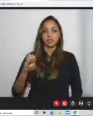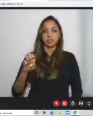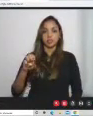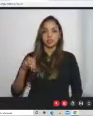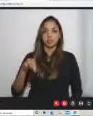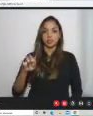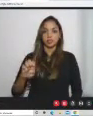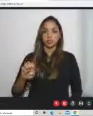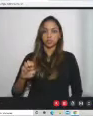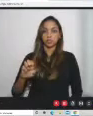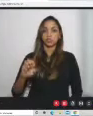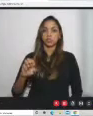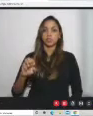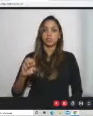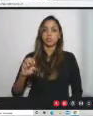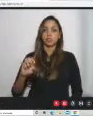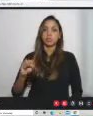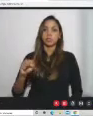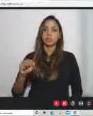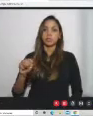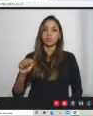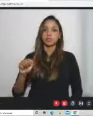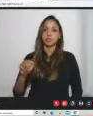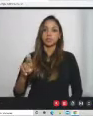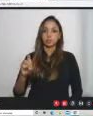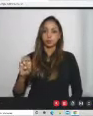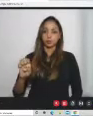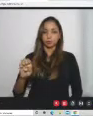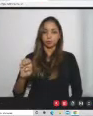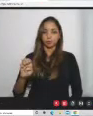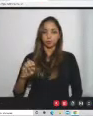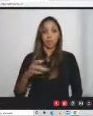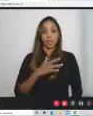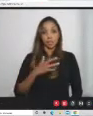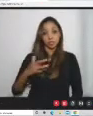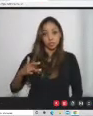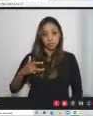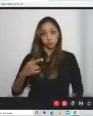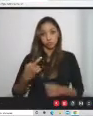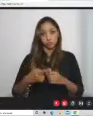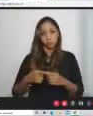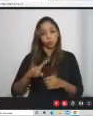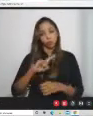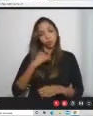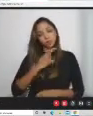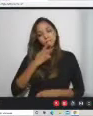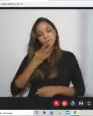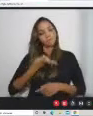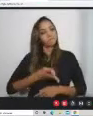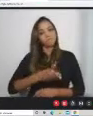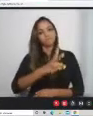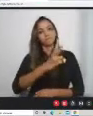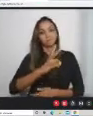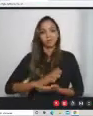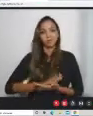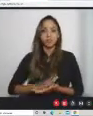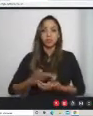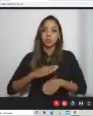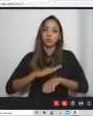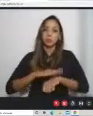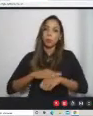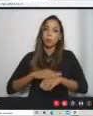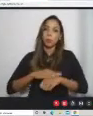Parnamirim. A saúde do município tem sido um debate constante nessa casa, até pelo momento que enfrentamos, um momento de pandemia, um